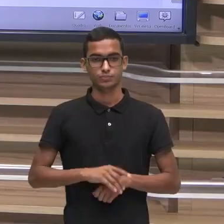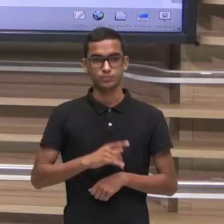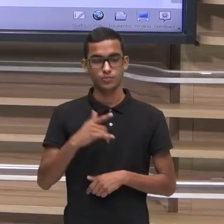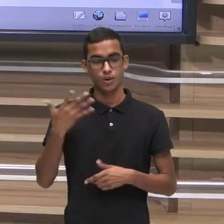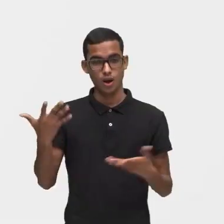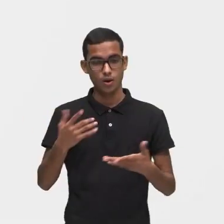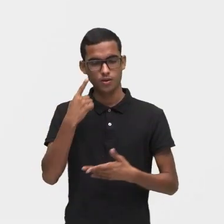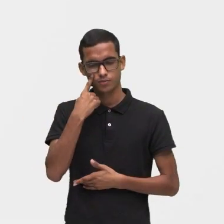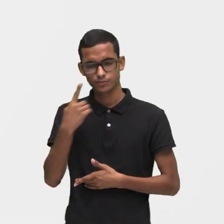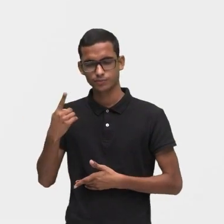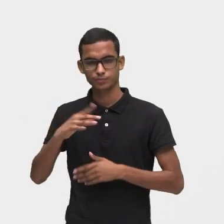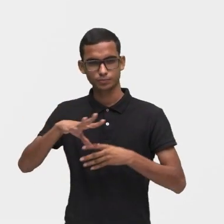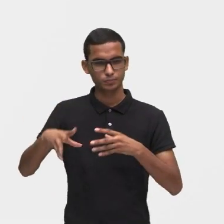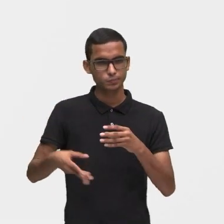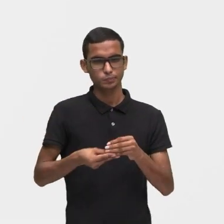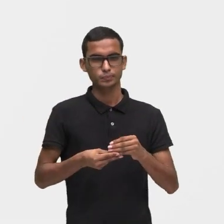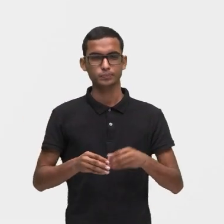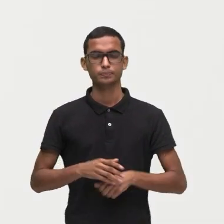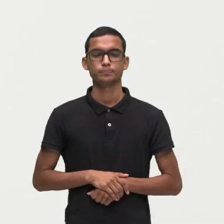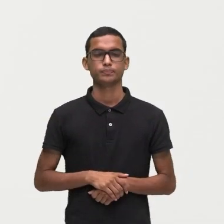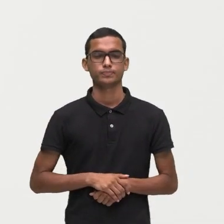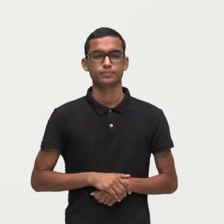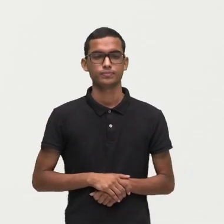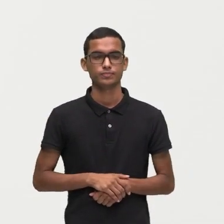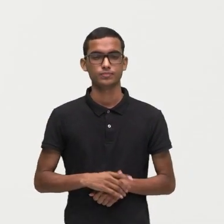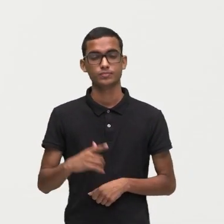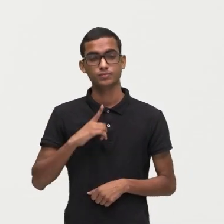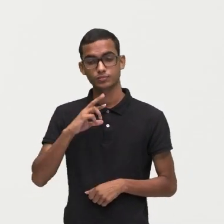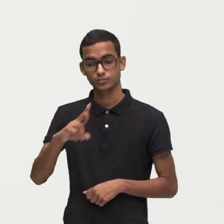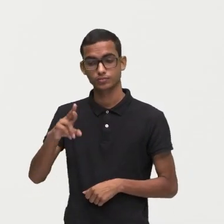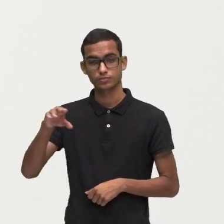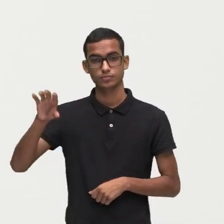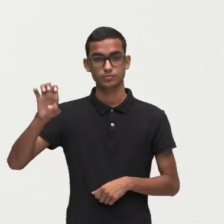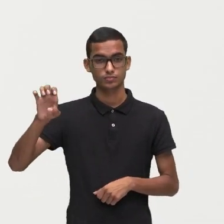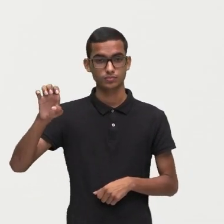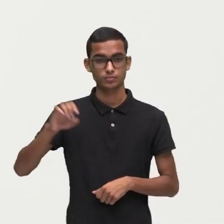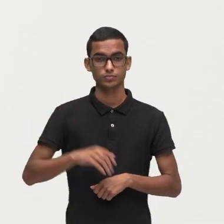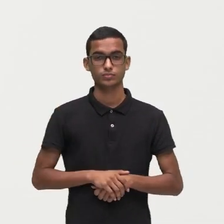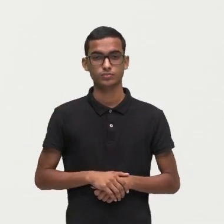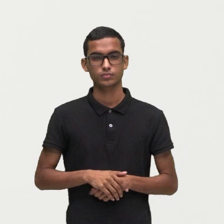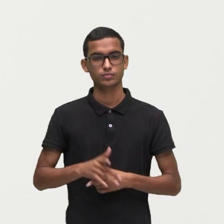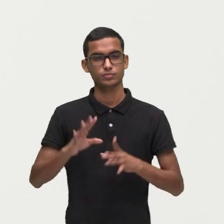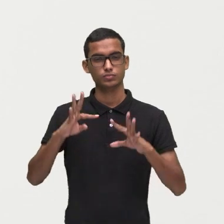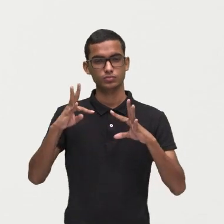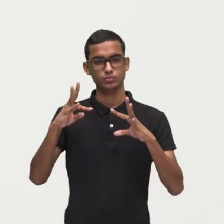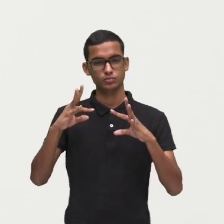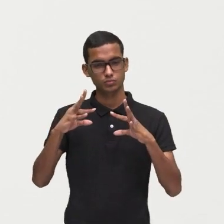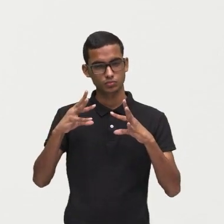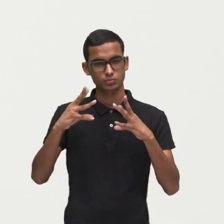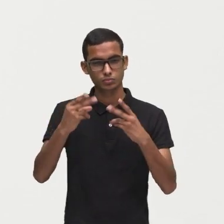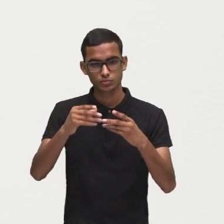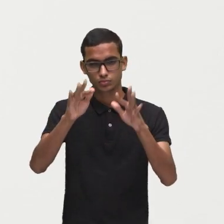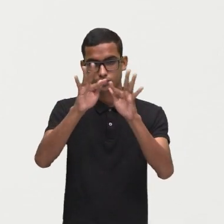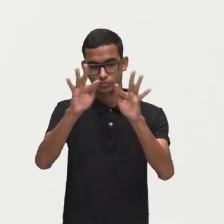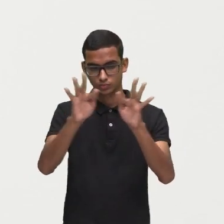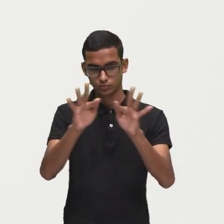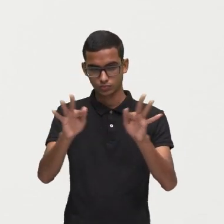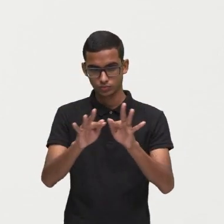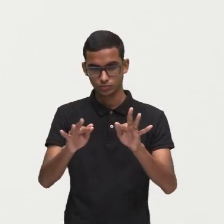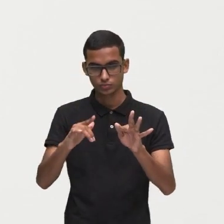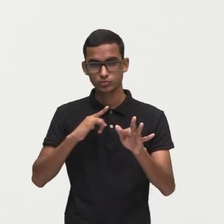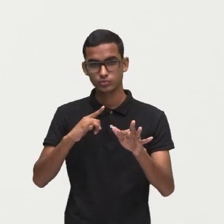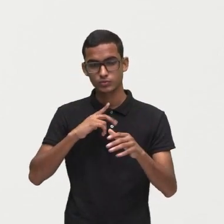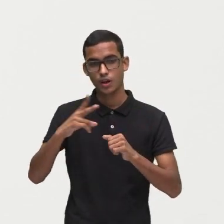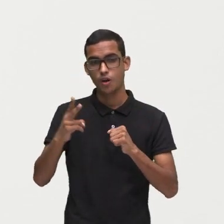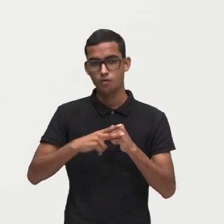dessa questão. Temos a resposta letra E e o comentário é, em todas as frases há um